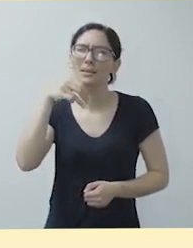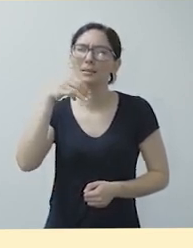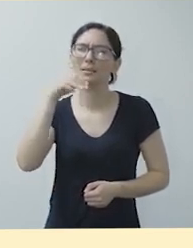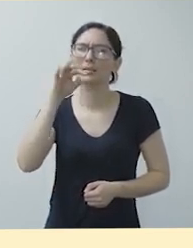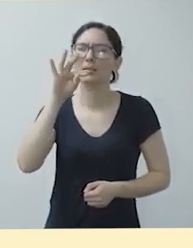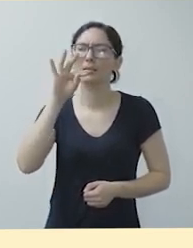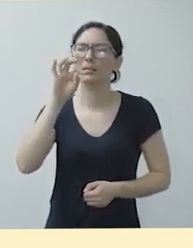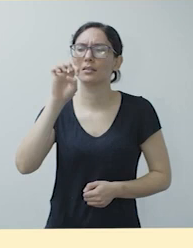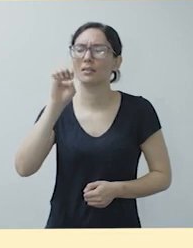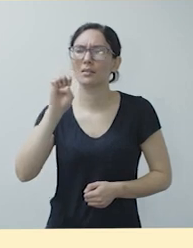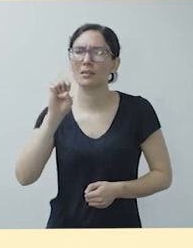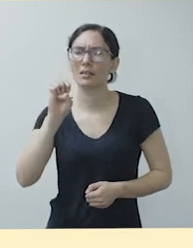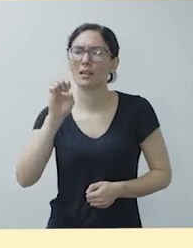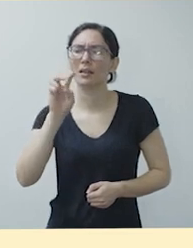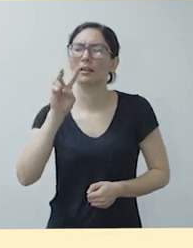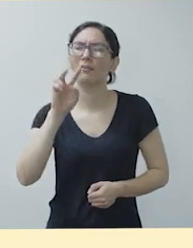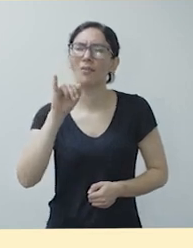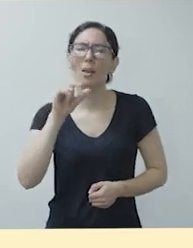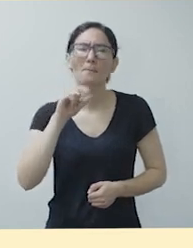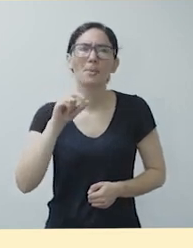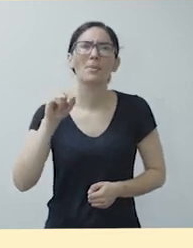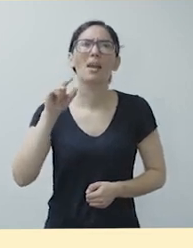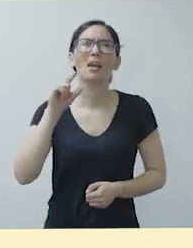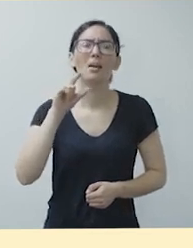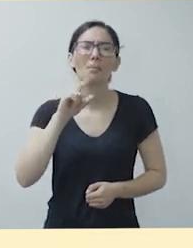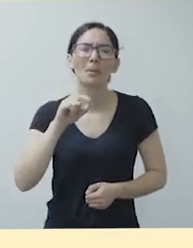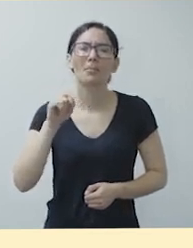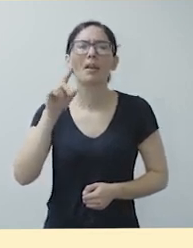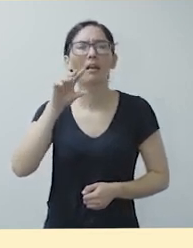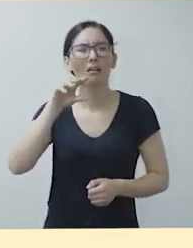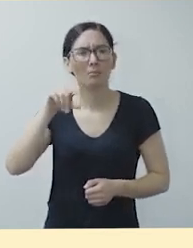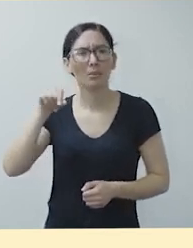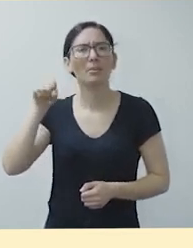nome. Vocês sabem me dizer quem é ele?